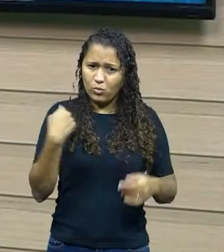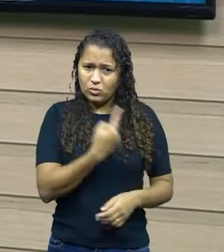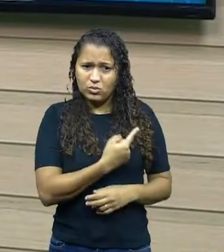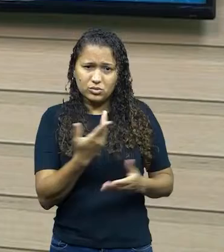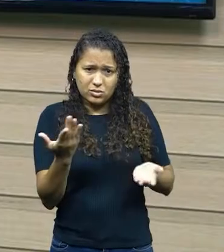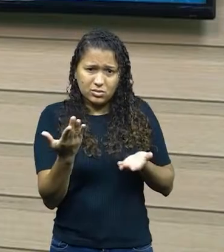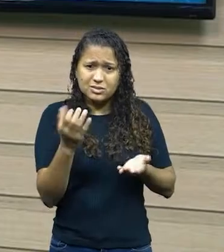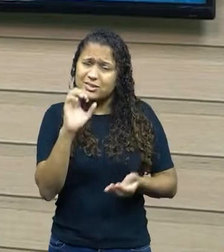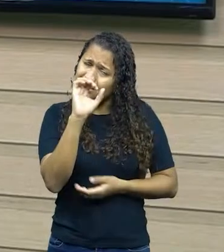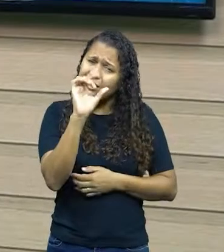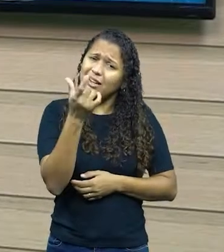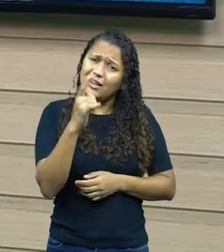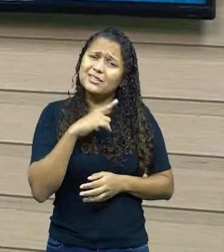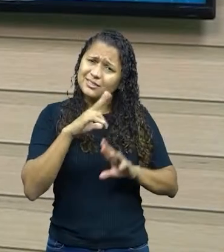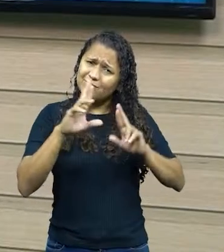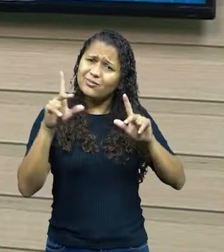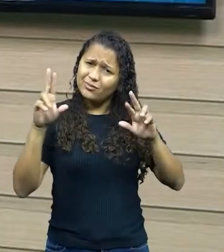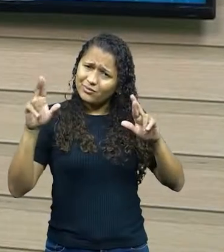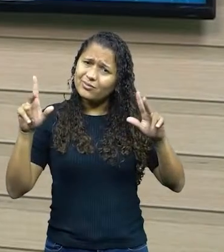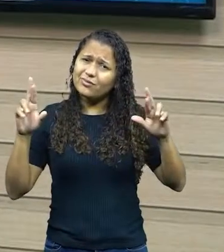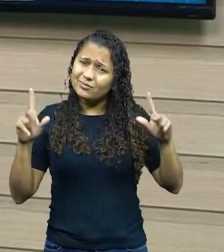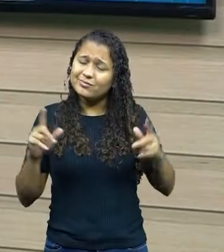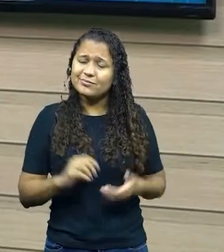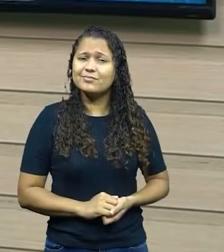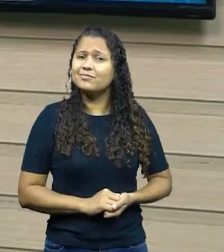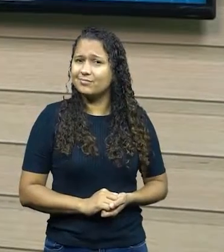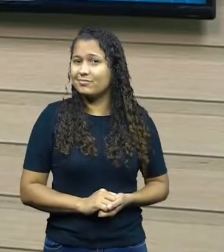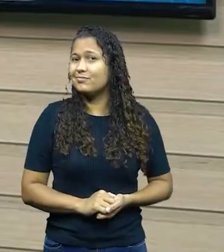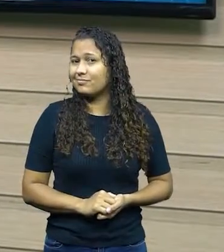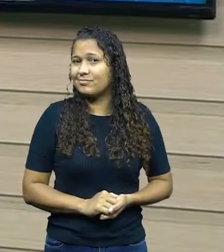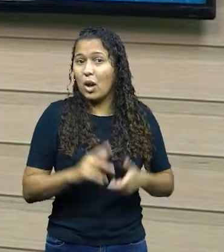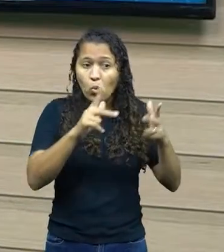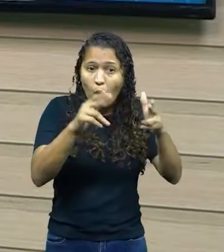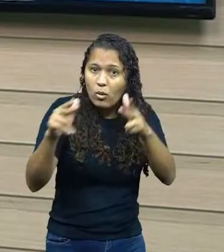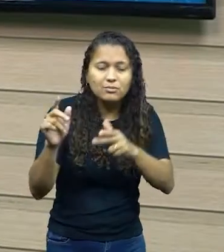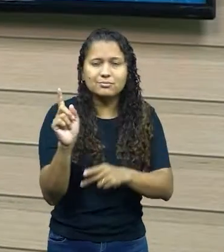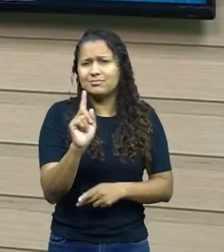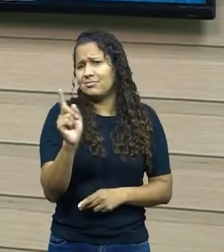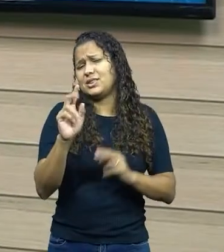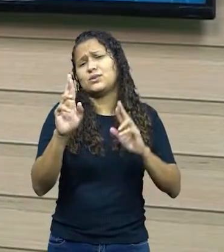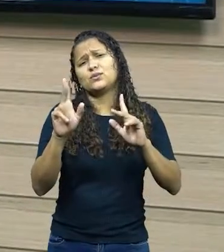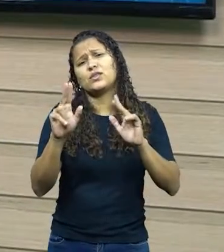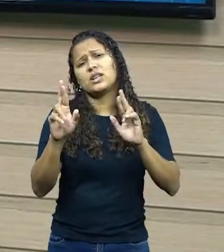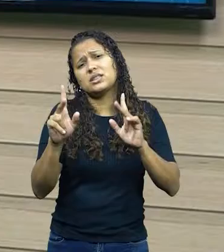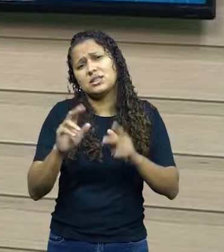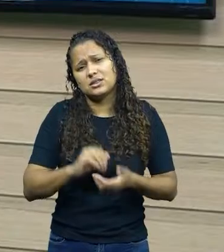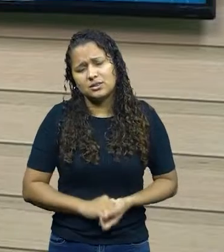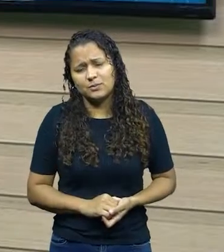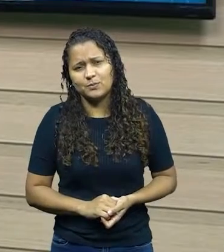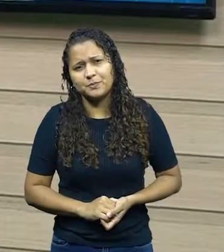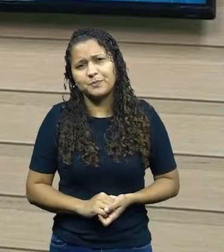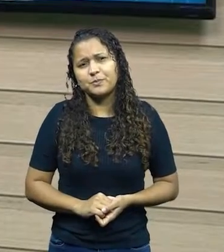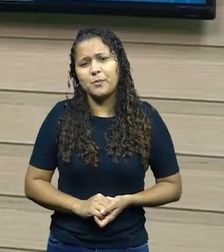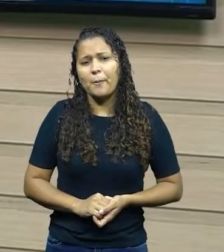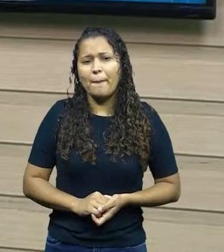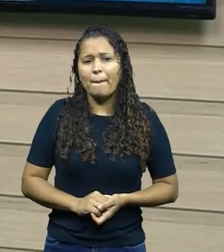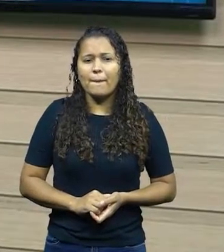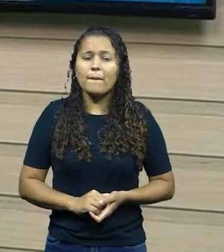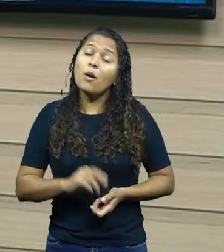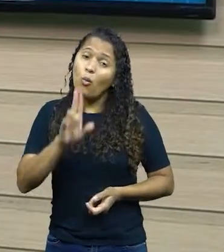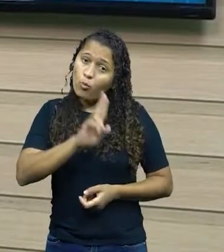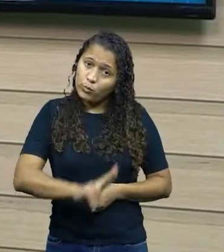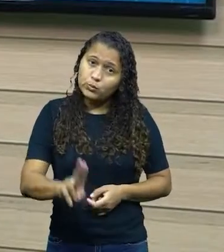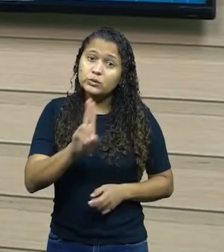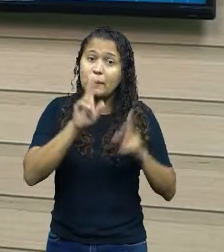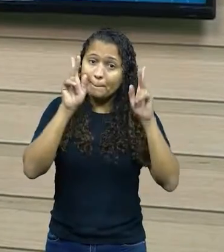é óbvio que aquela medida, ela não vai ser igual de um corpo para outro. A gente utiliza